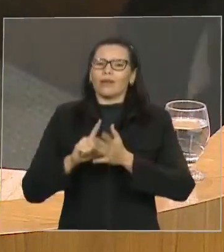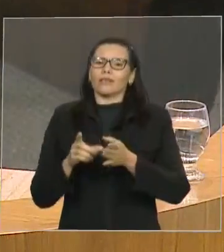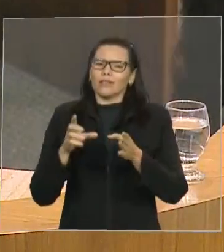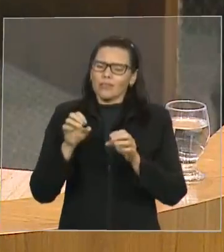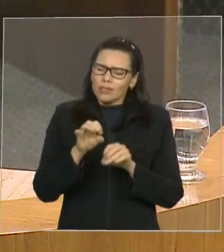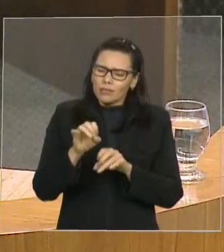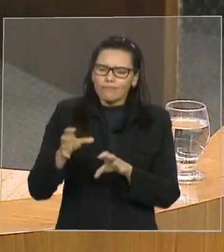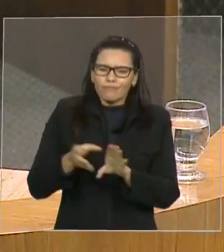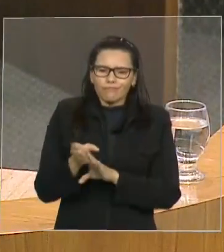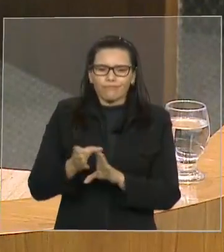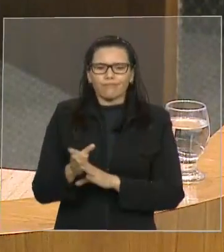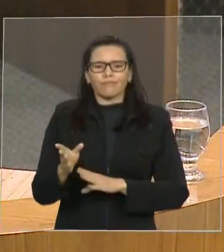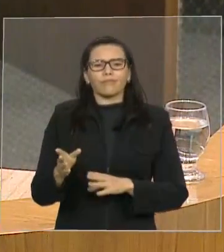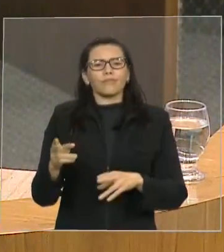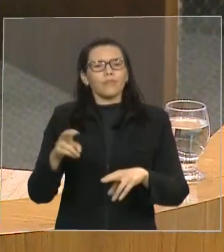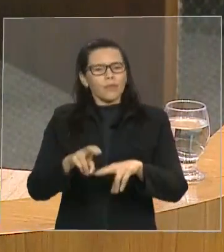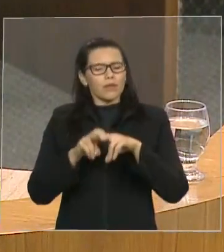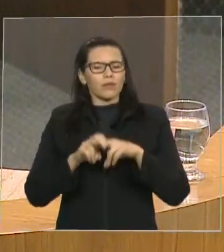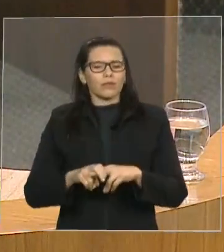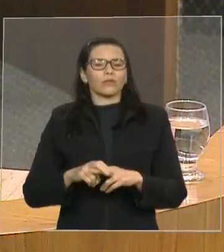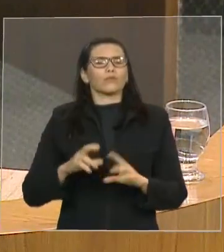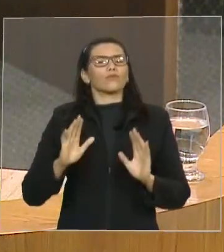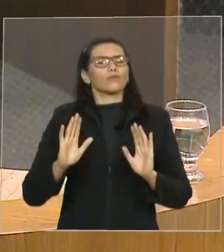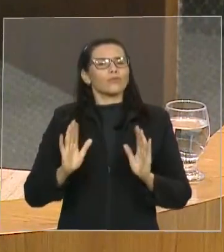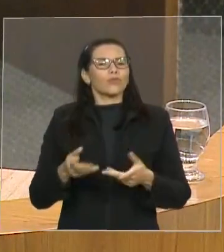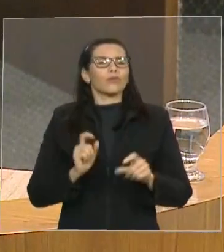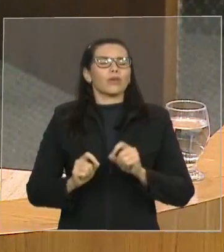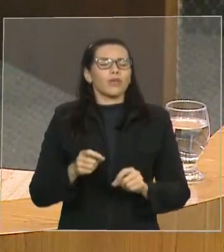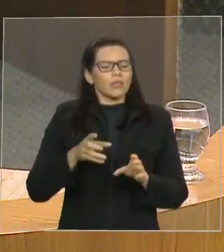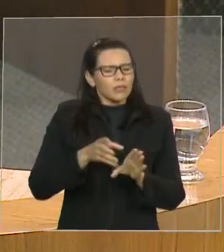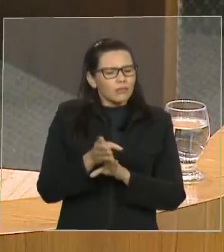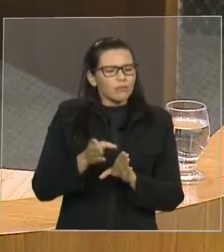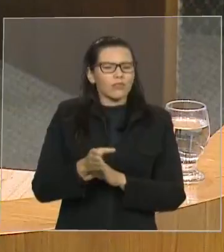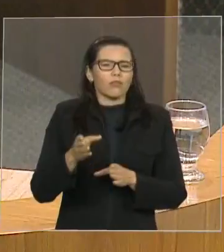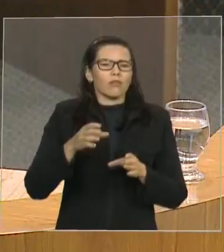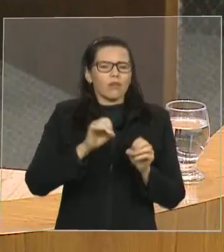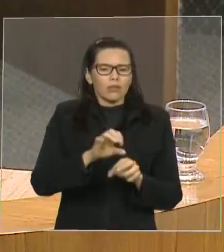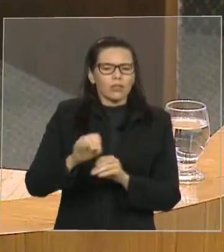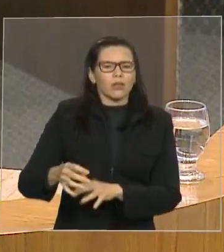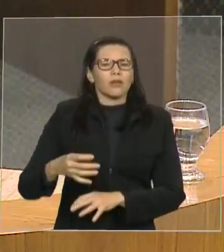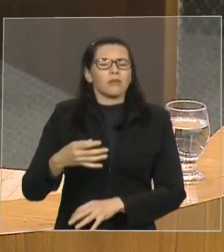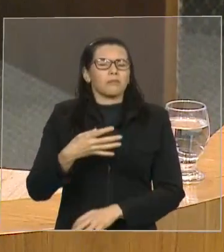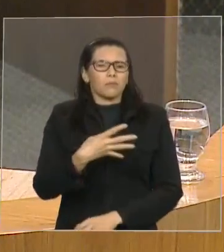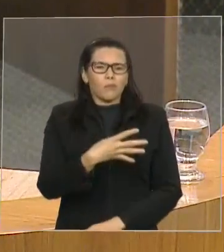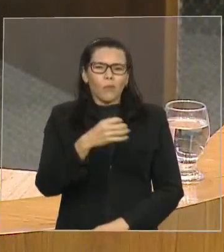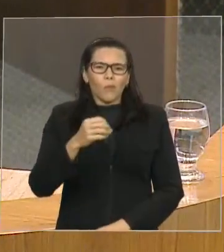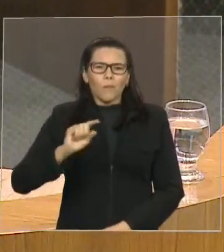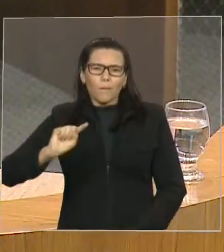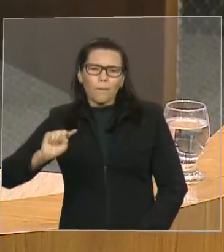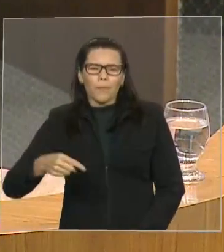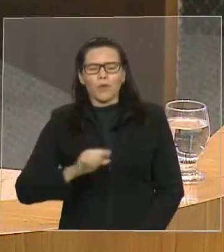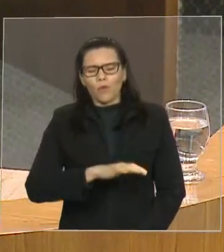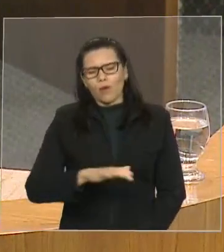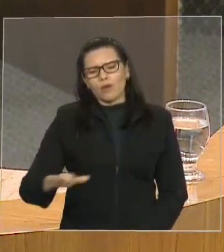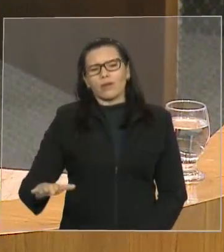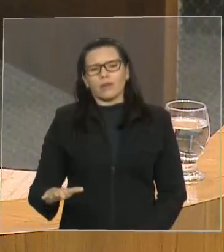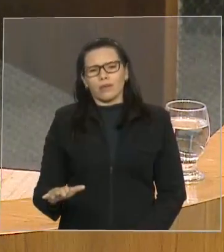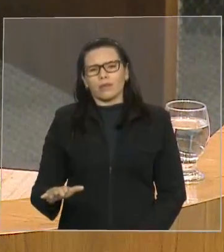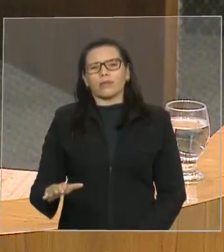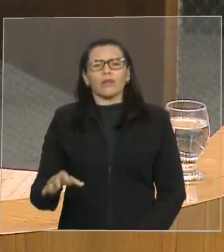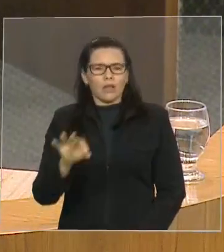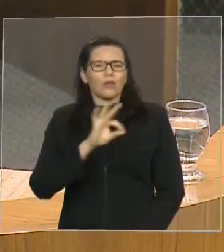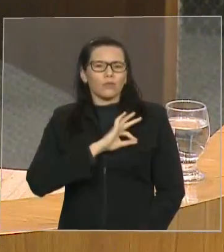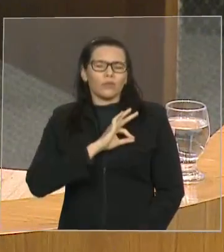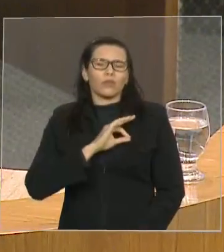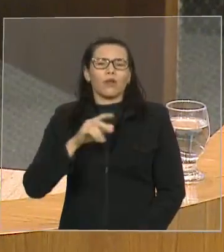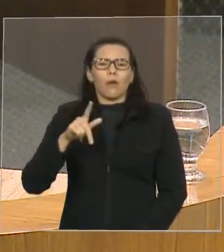nós já formamos mais de 400 mil crianças, já se passaram pelo banco, já se passaram pelas mãos dos nossos policiais do